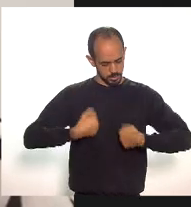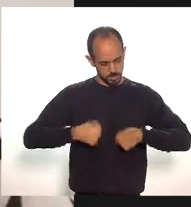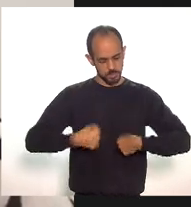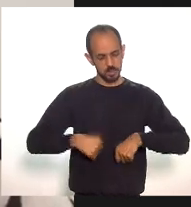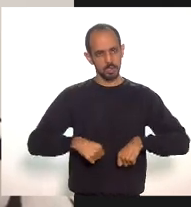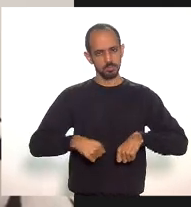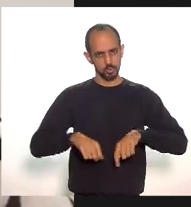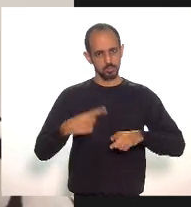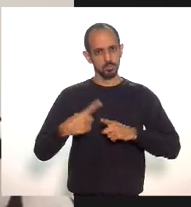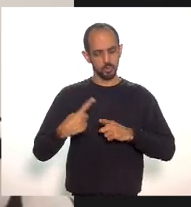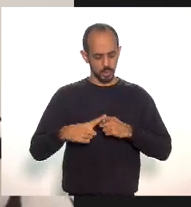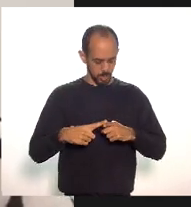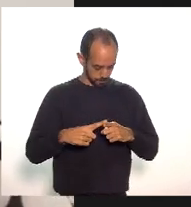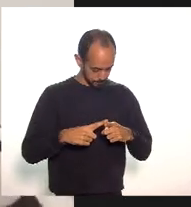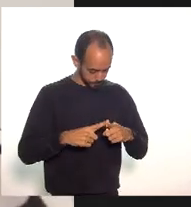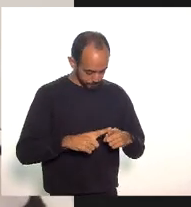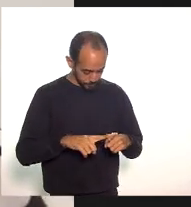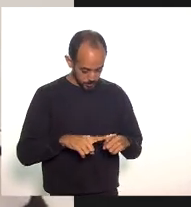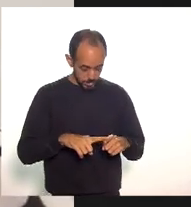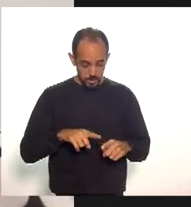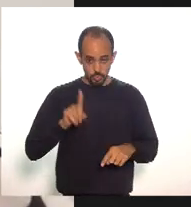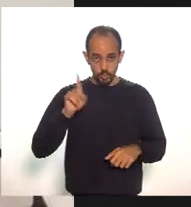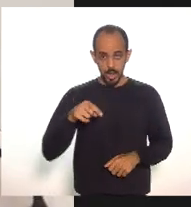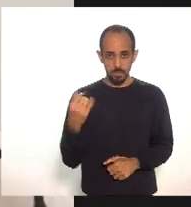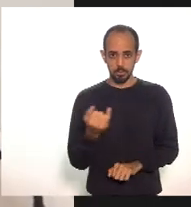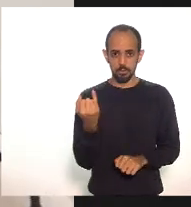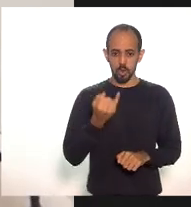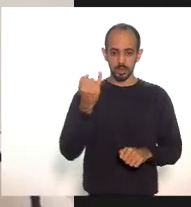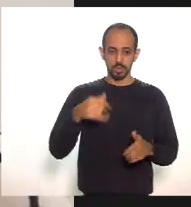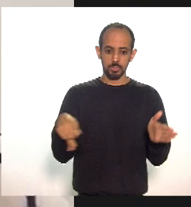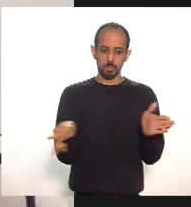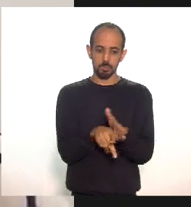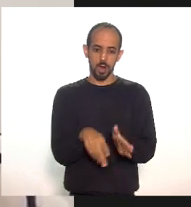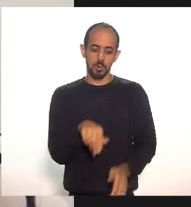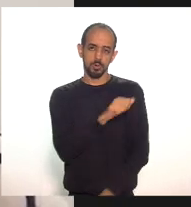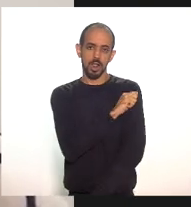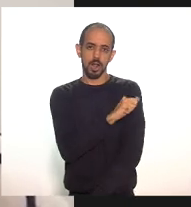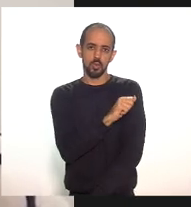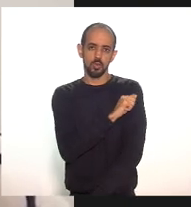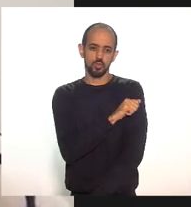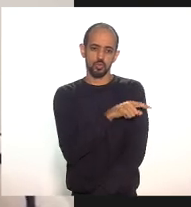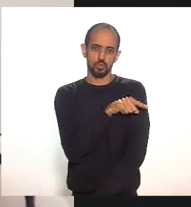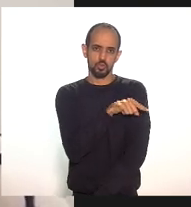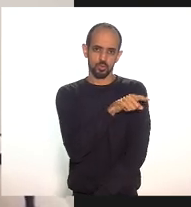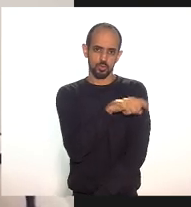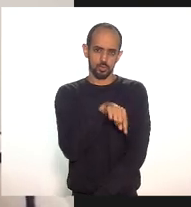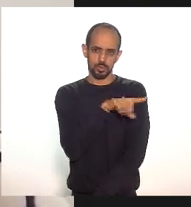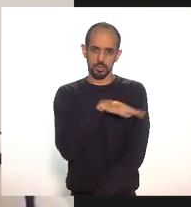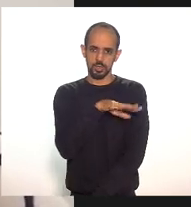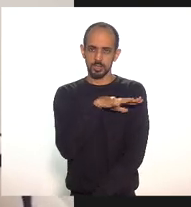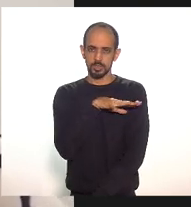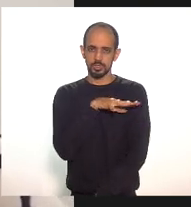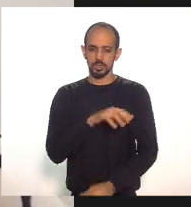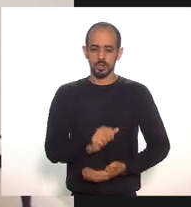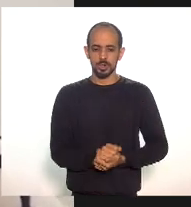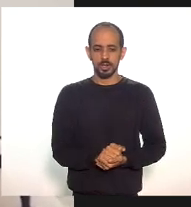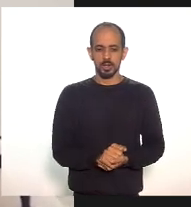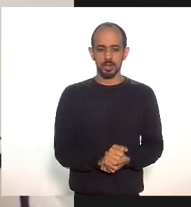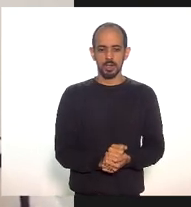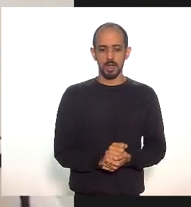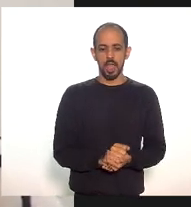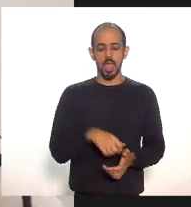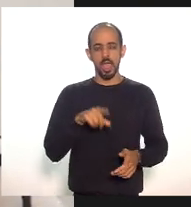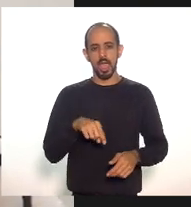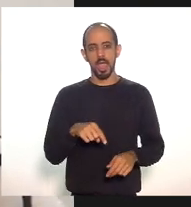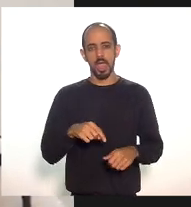porque isso faz vai ser um ganho bem para o próprio aluno para os alunos da Rede né é mas que eles